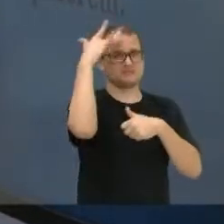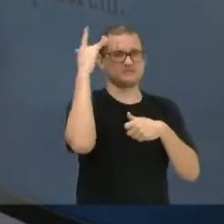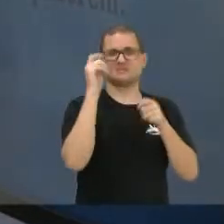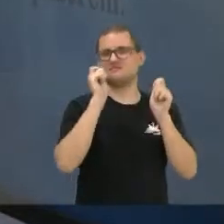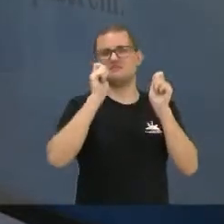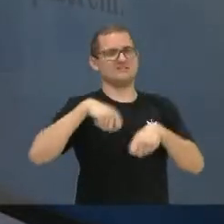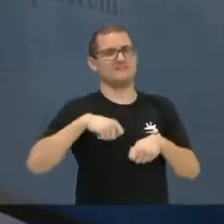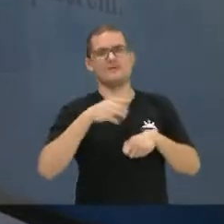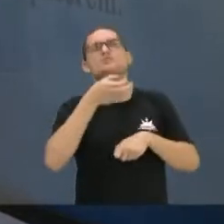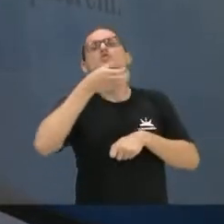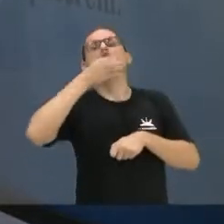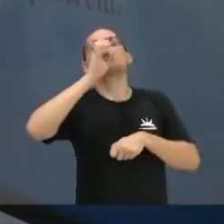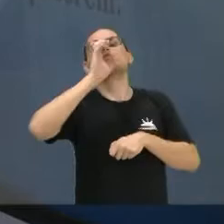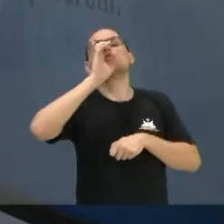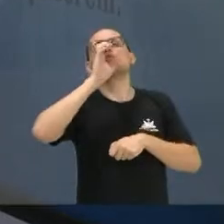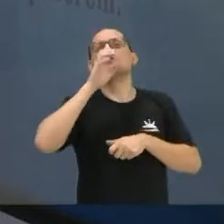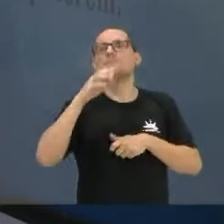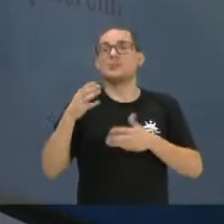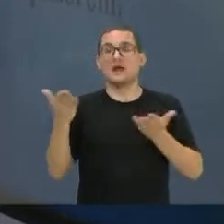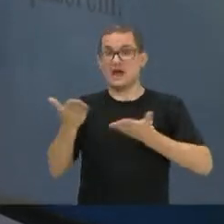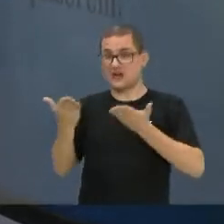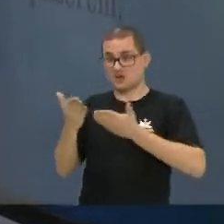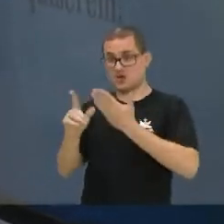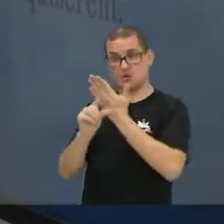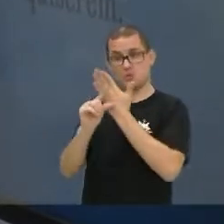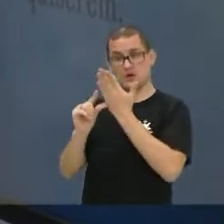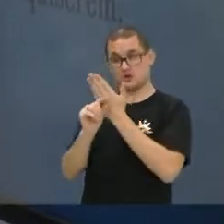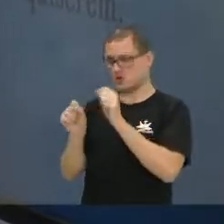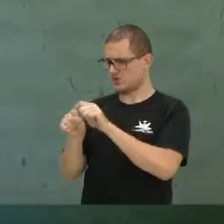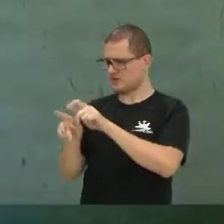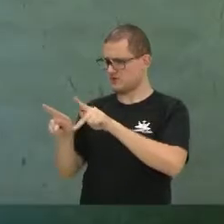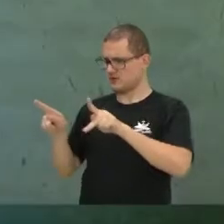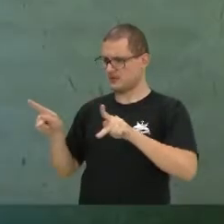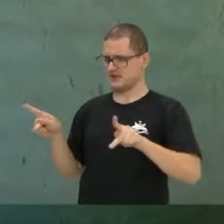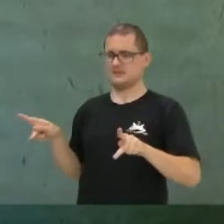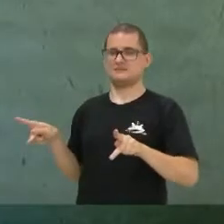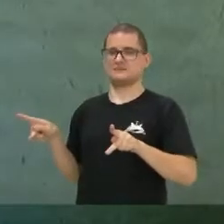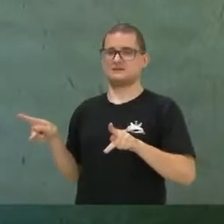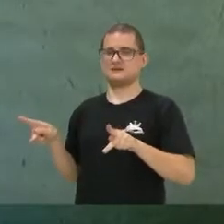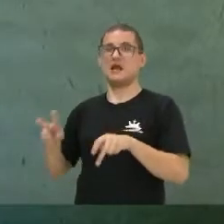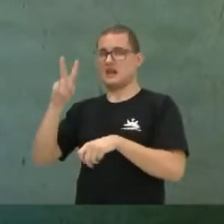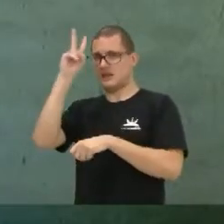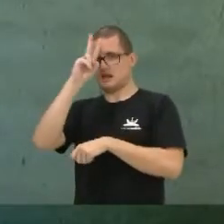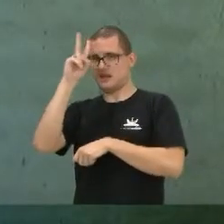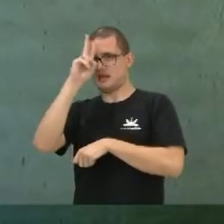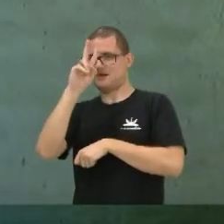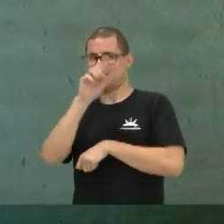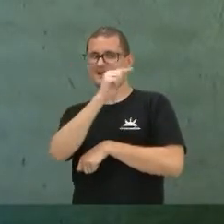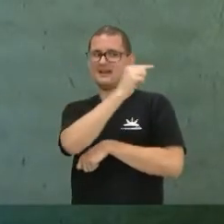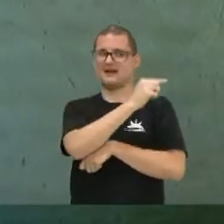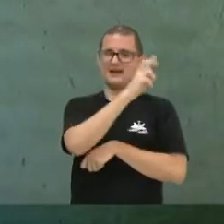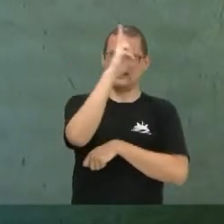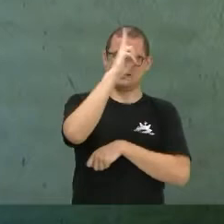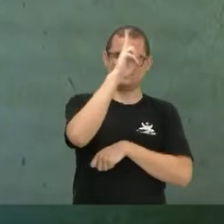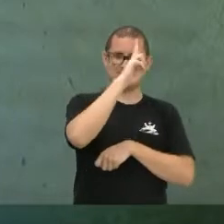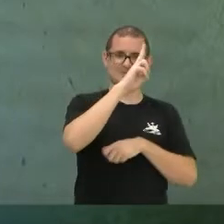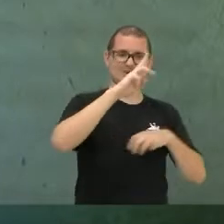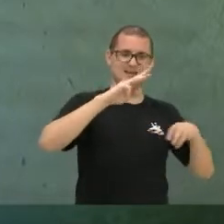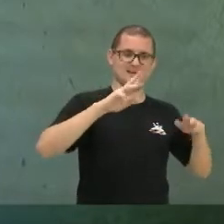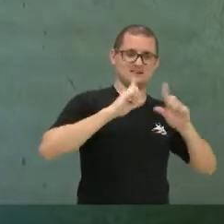está retornando o autor do apocalipse servindo-se de imagens da história de israel